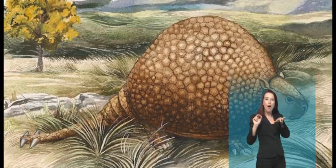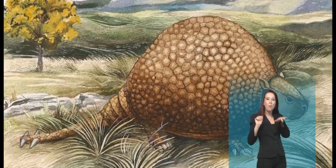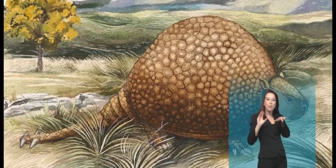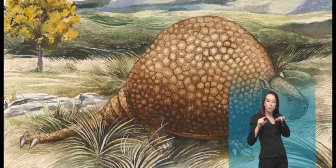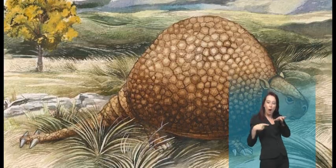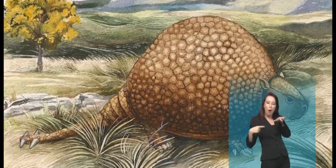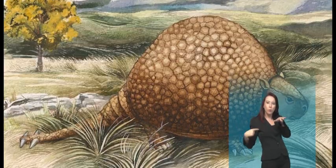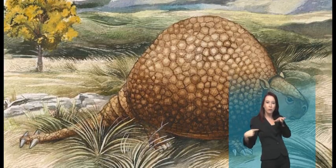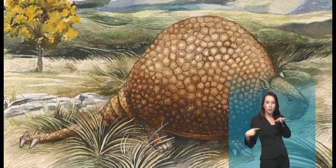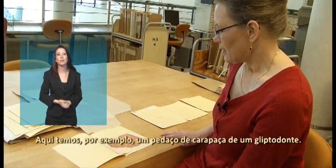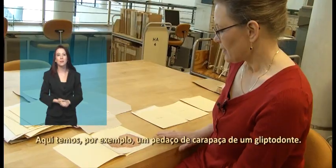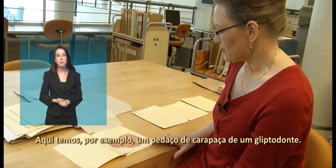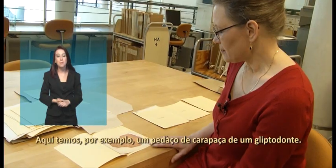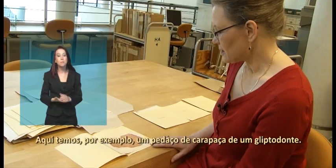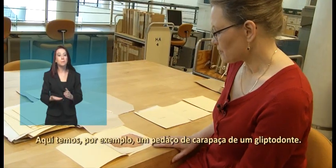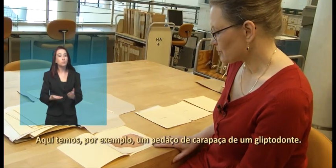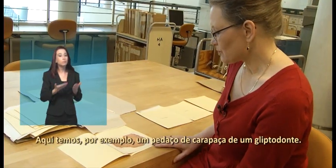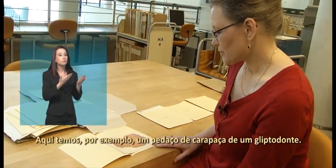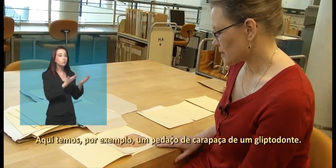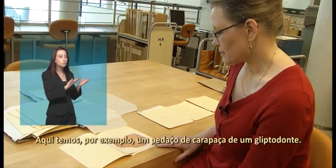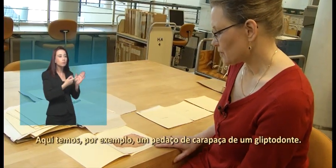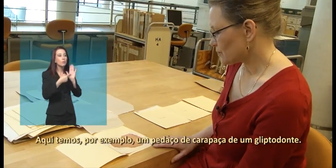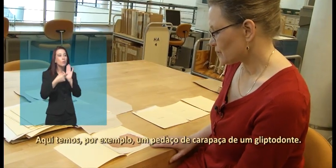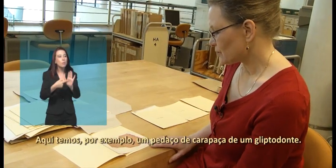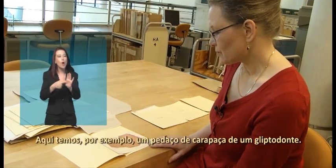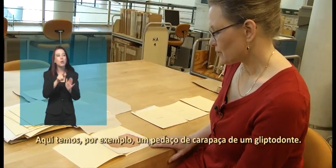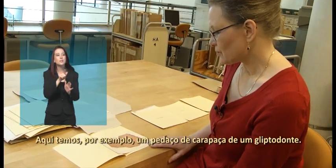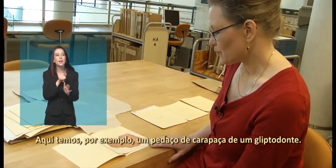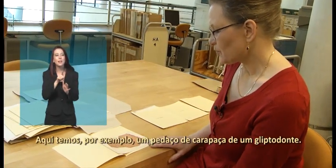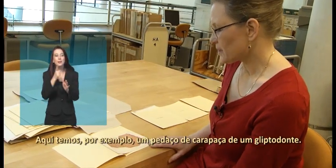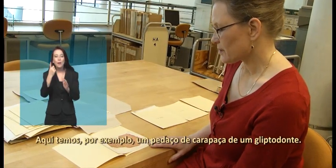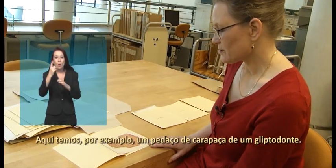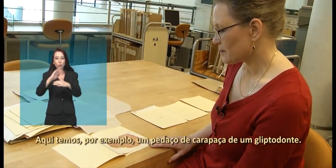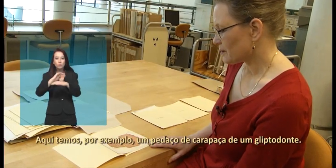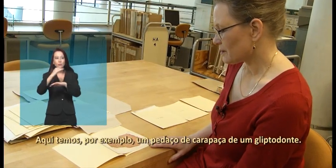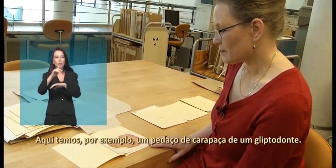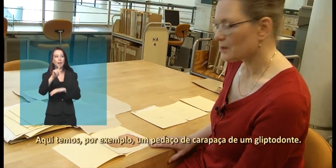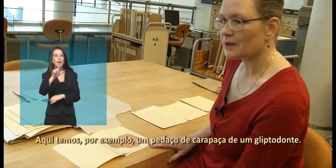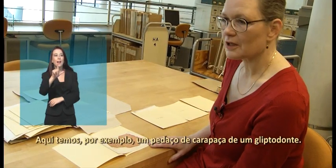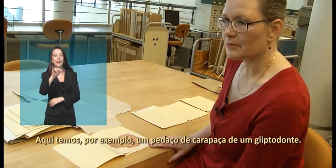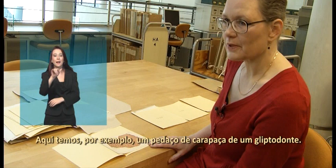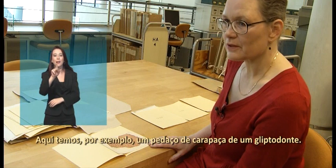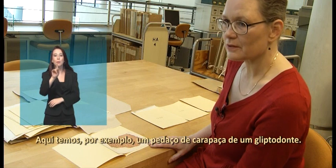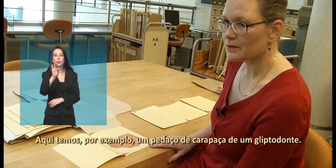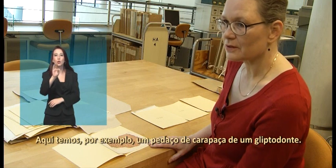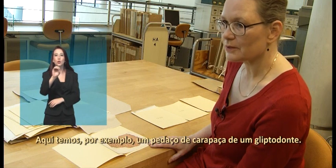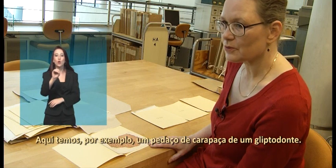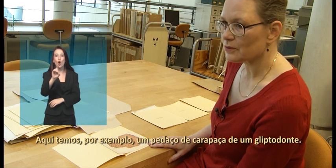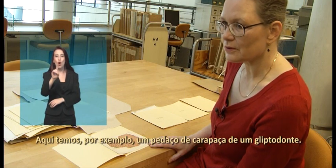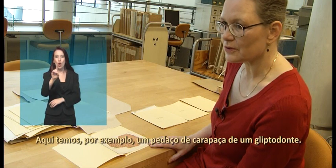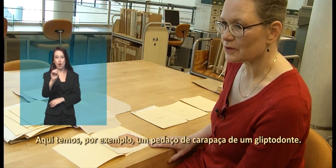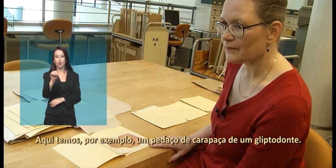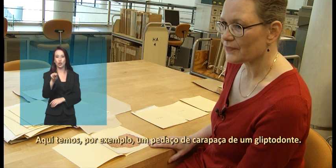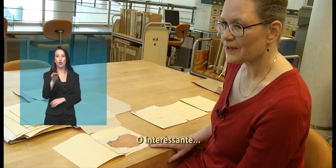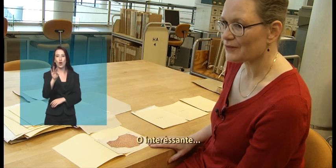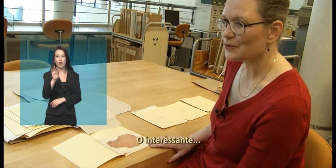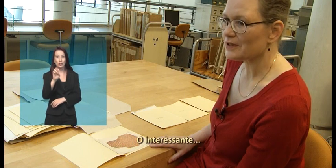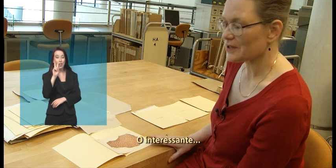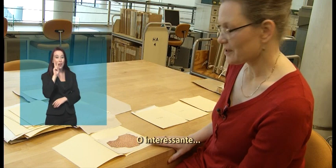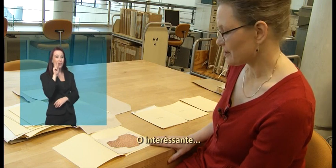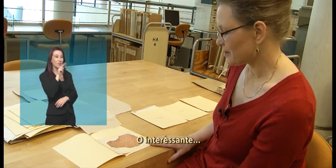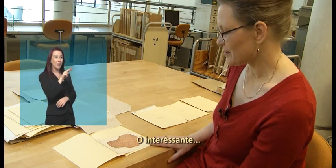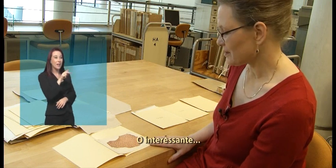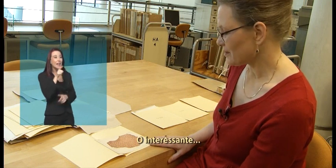cauda. Aqui temos, por exemplo, um pedaço de carapaça de um gliptodonte.